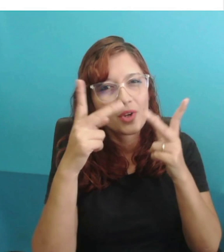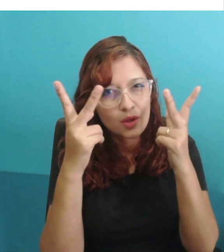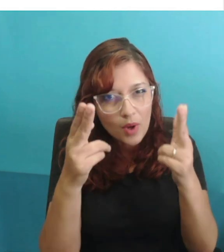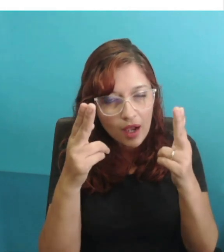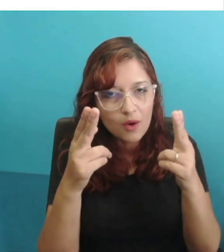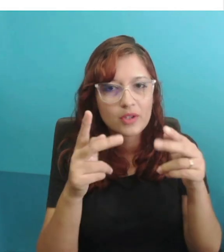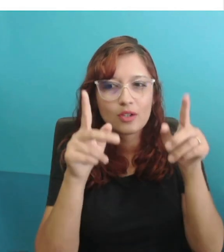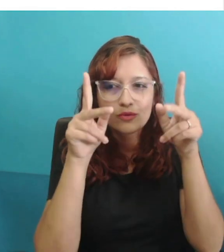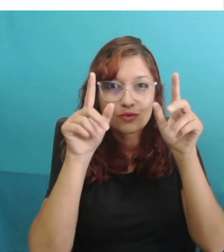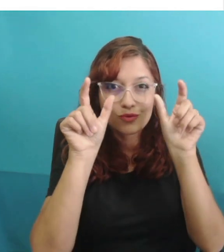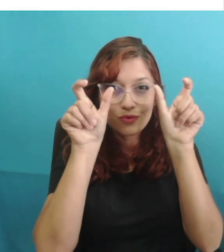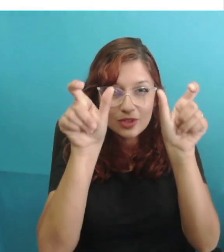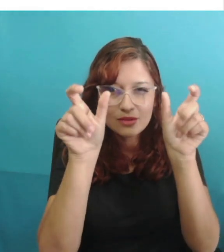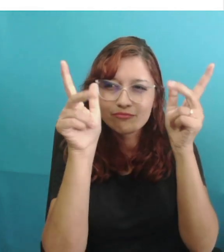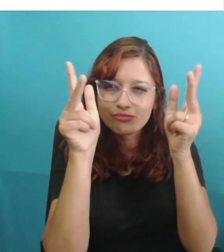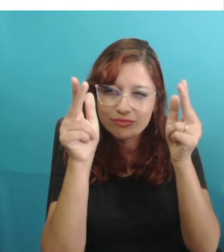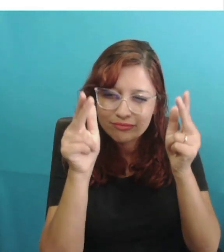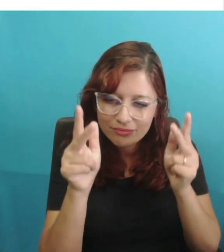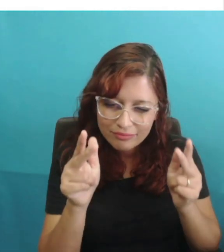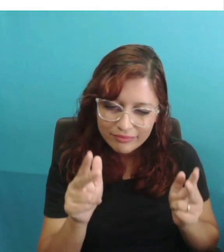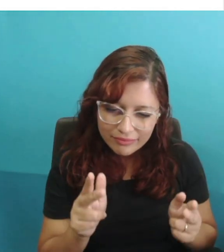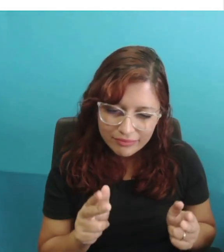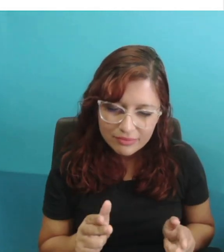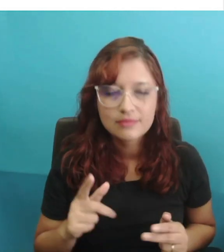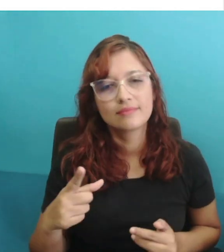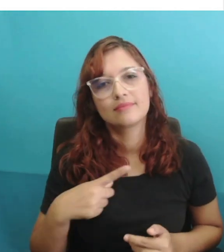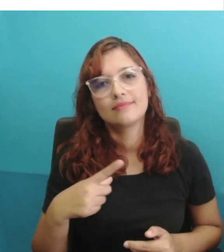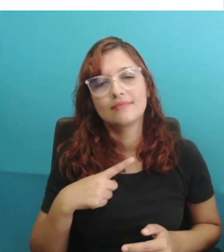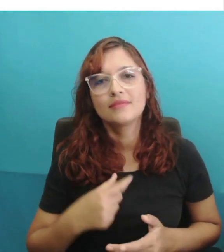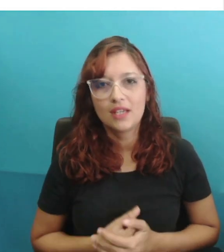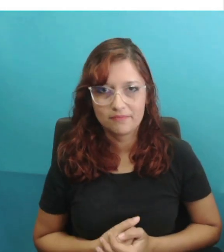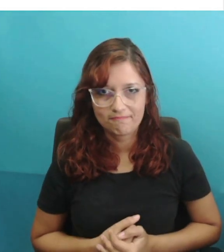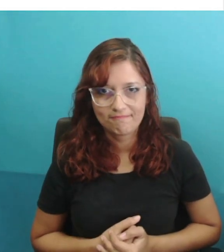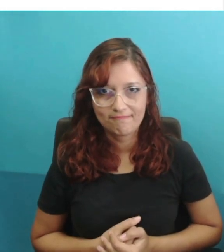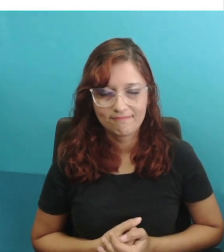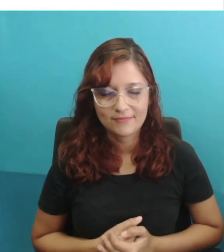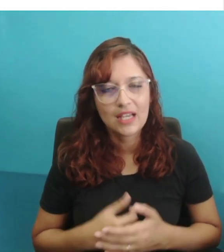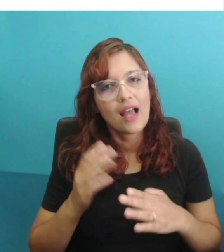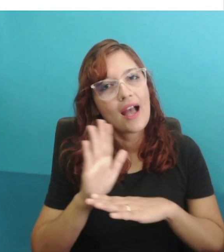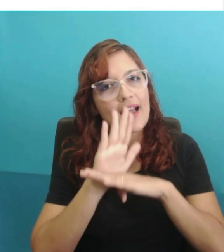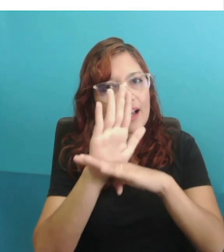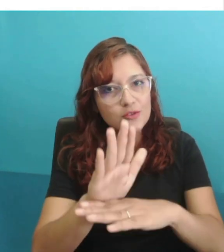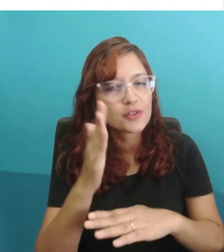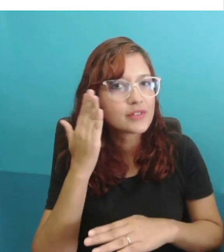Você pode ir comparando com verbos no mesmo tempo e no mesmo modo.